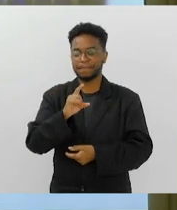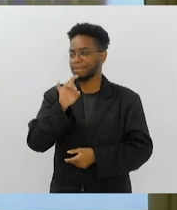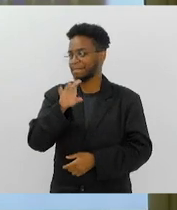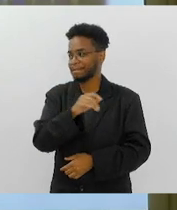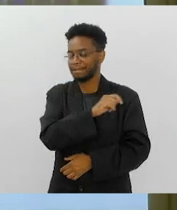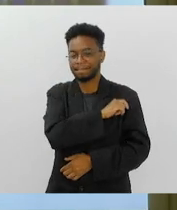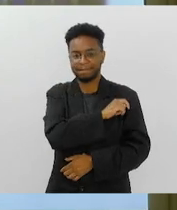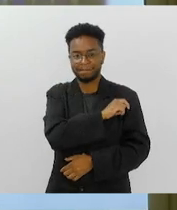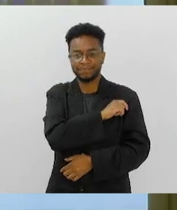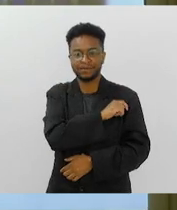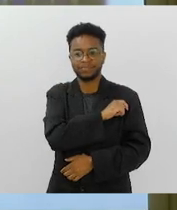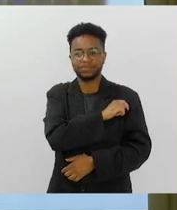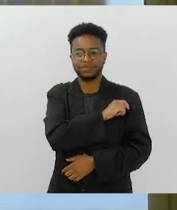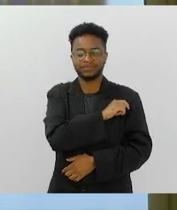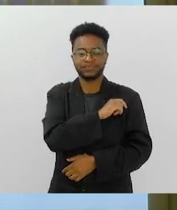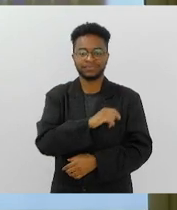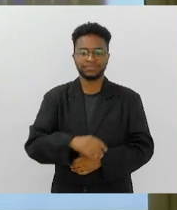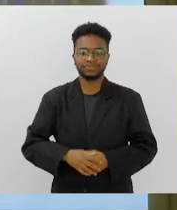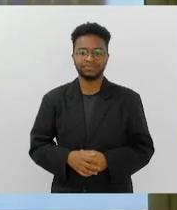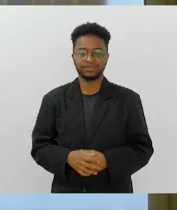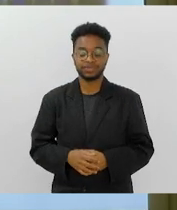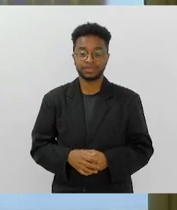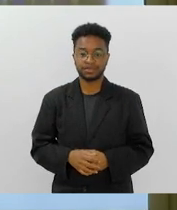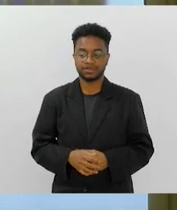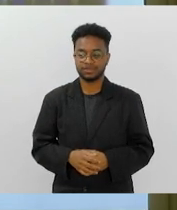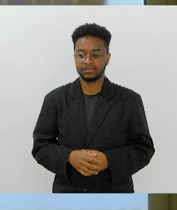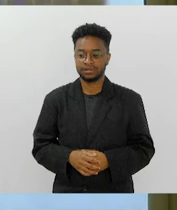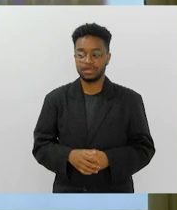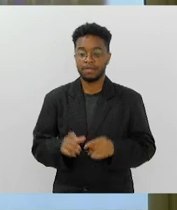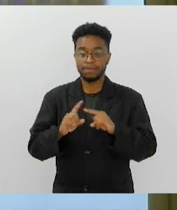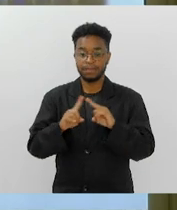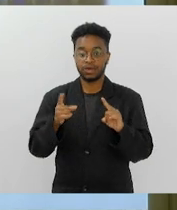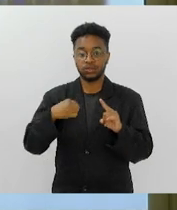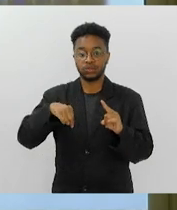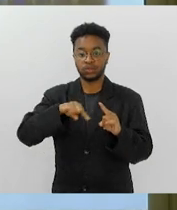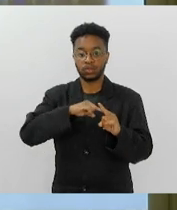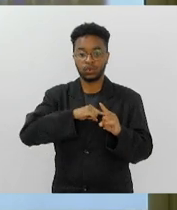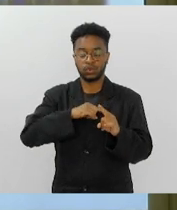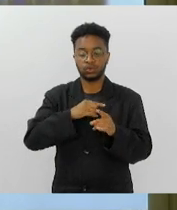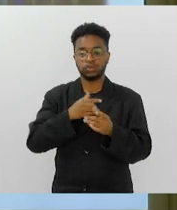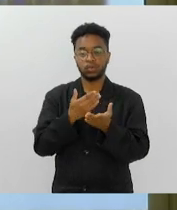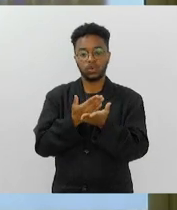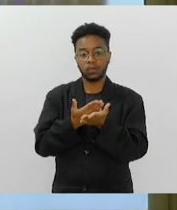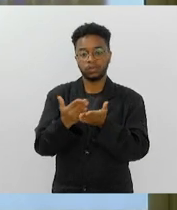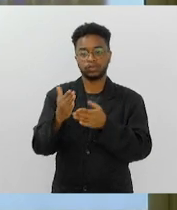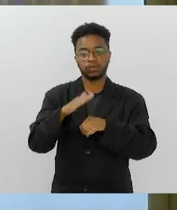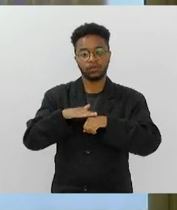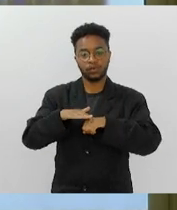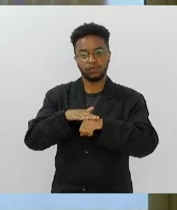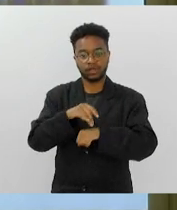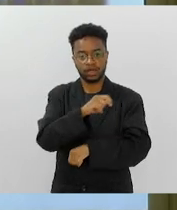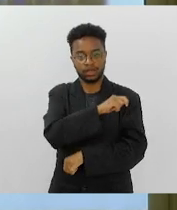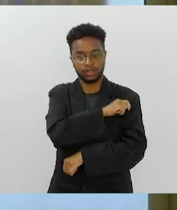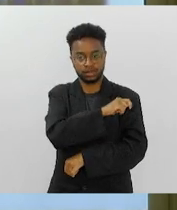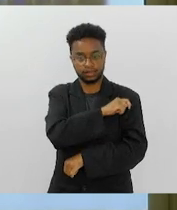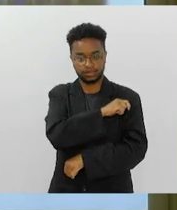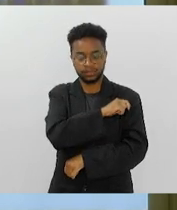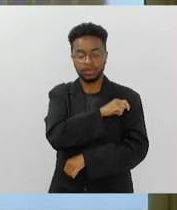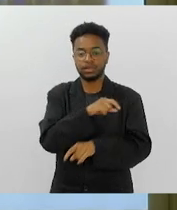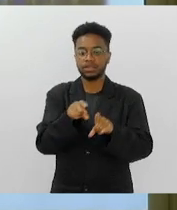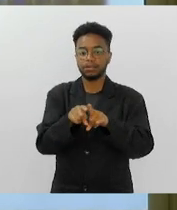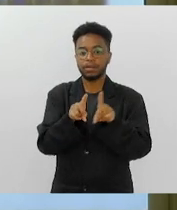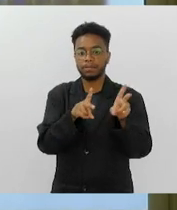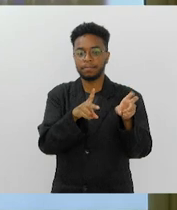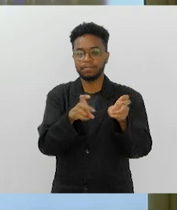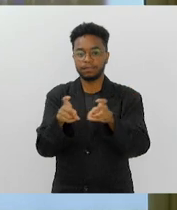nós percebemos também, quando nós começamos a conversar com esses alunos e ver os problemas que acontecem,